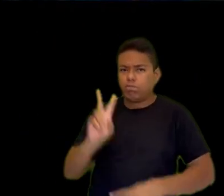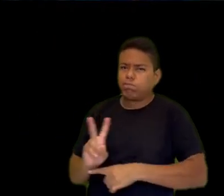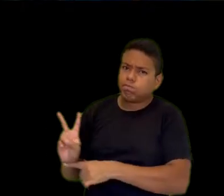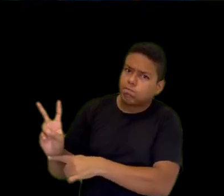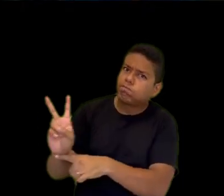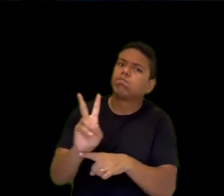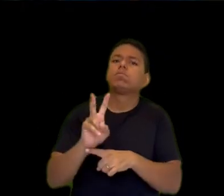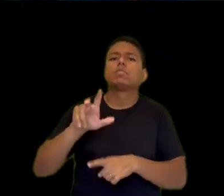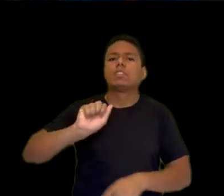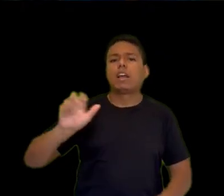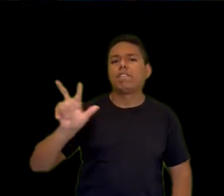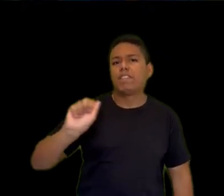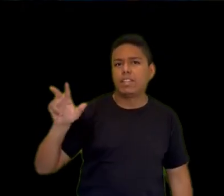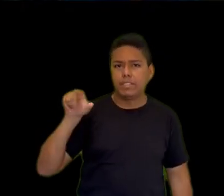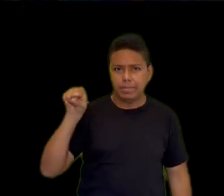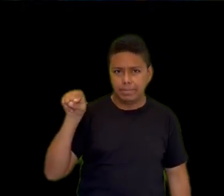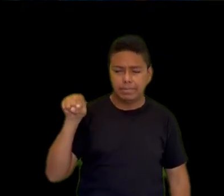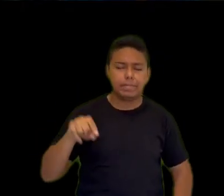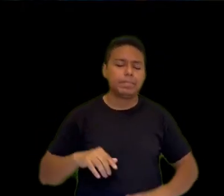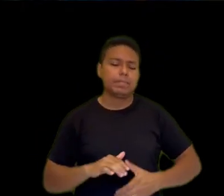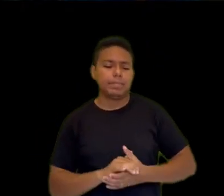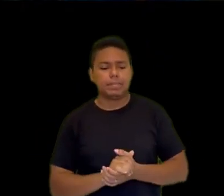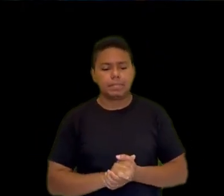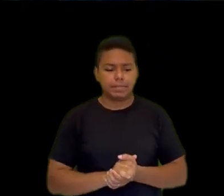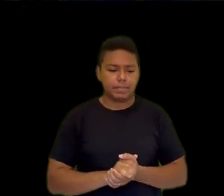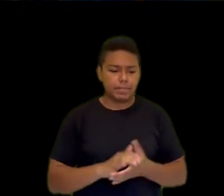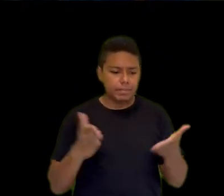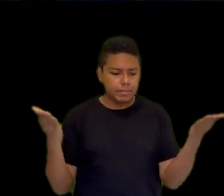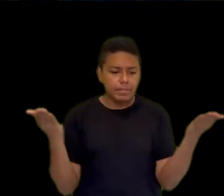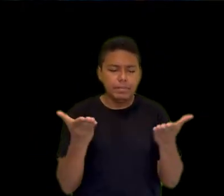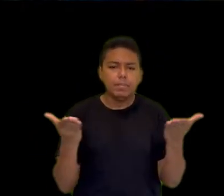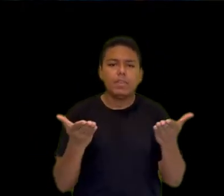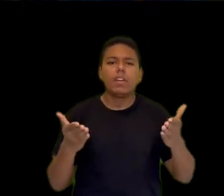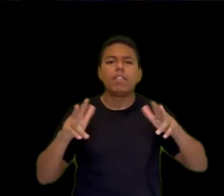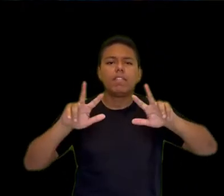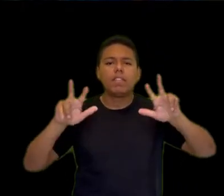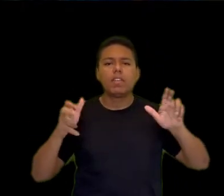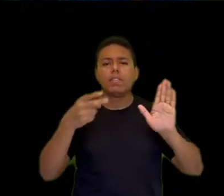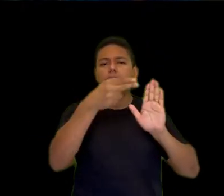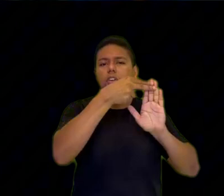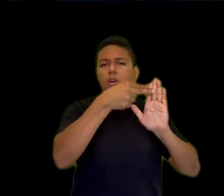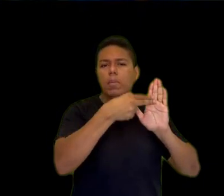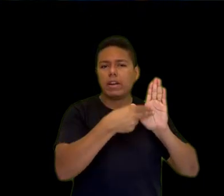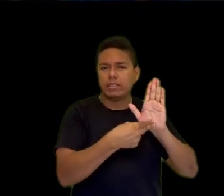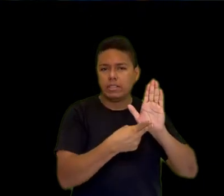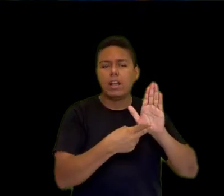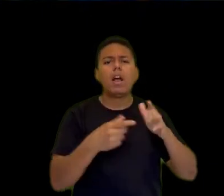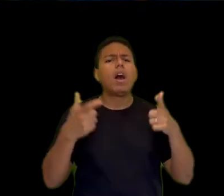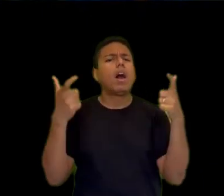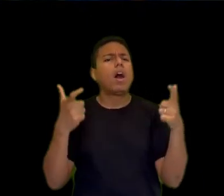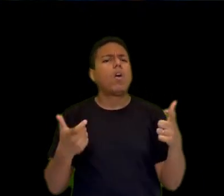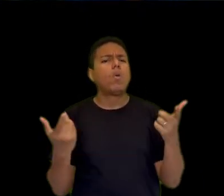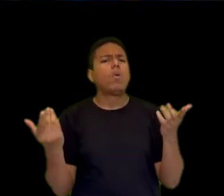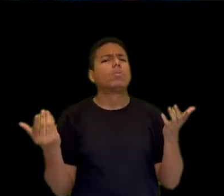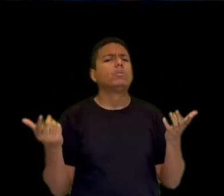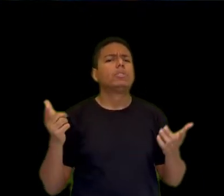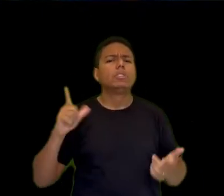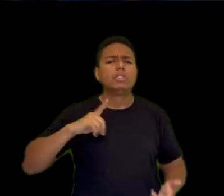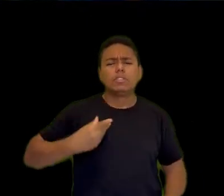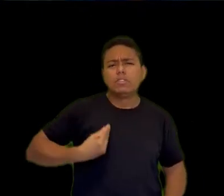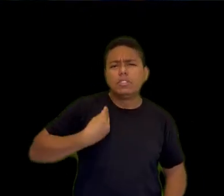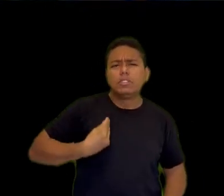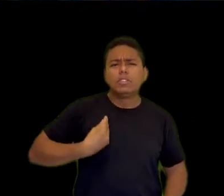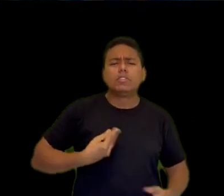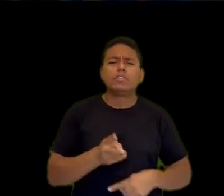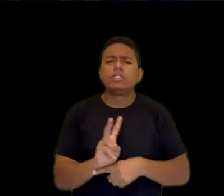Falando um pouco da normatização, né, onde está previsto a vigilância sanitária no Sistema Único de Saúde,